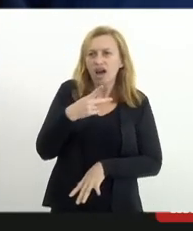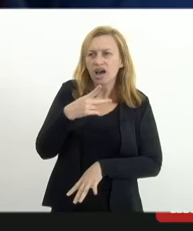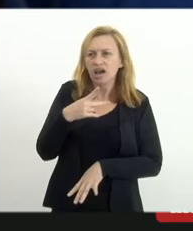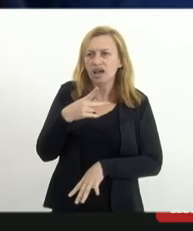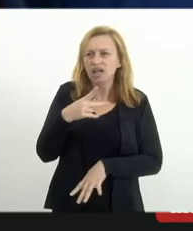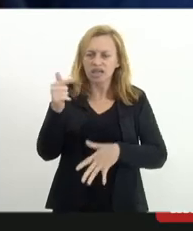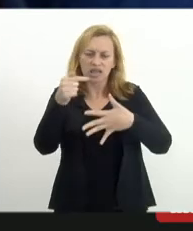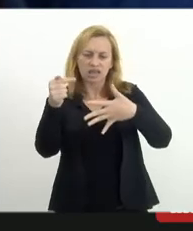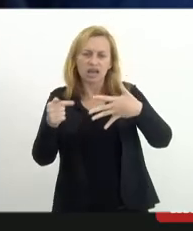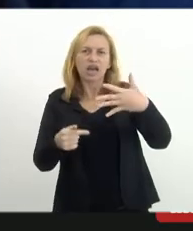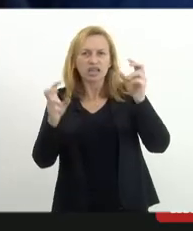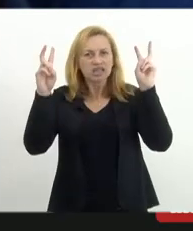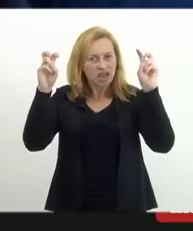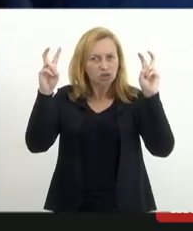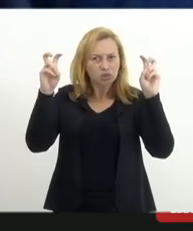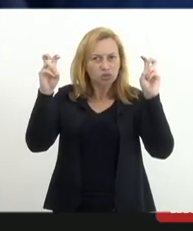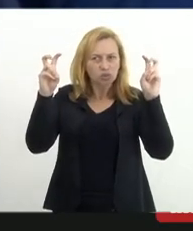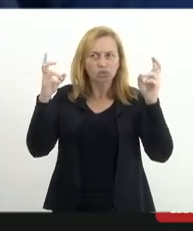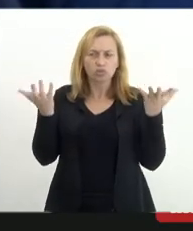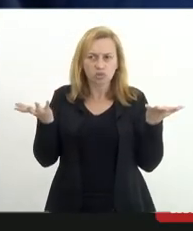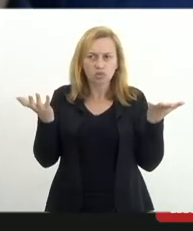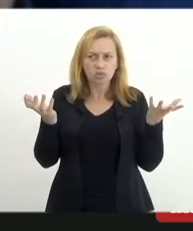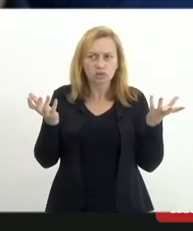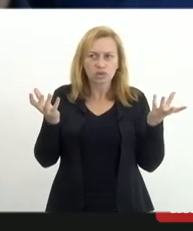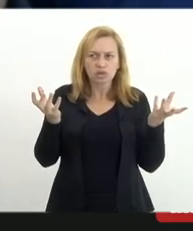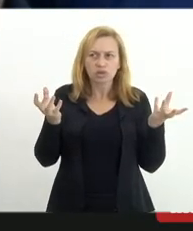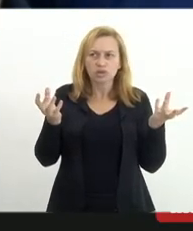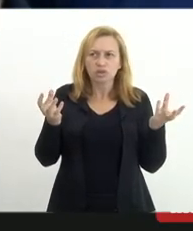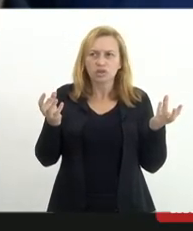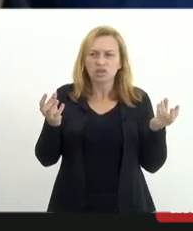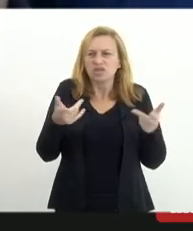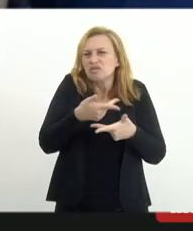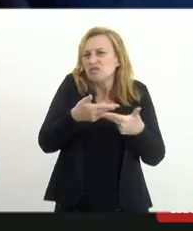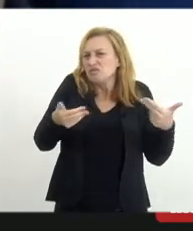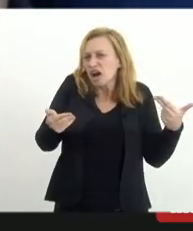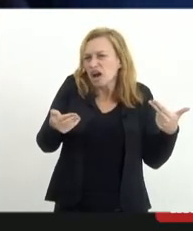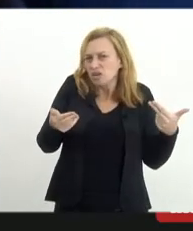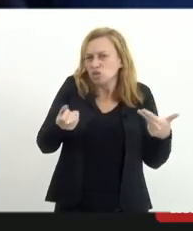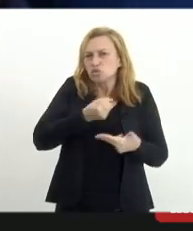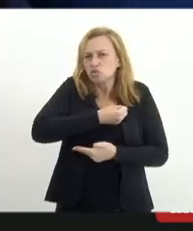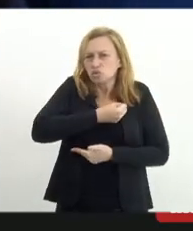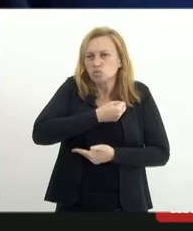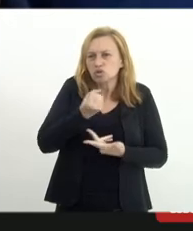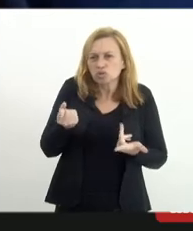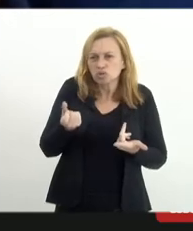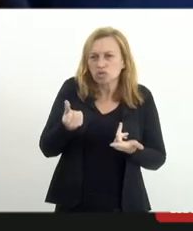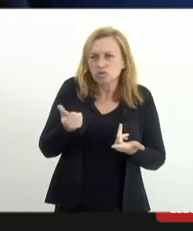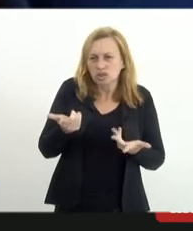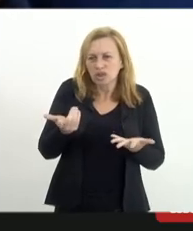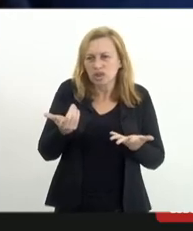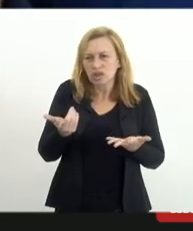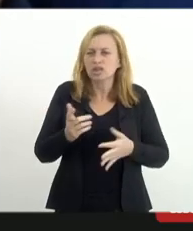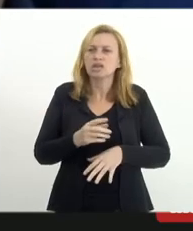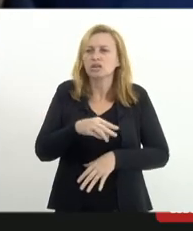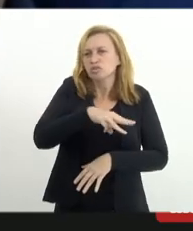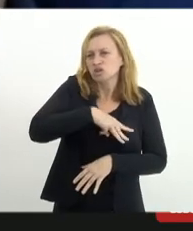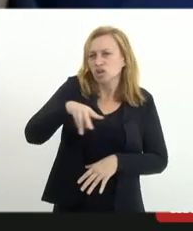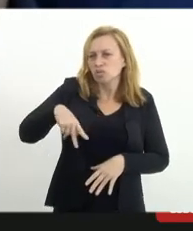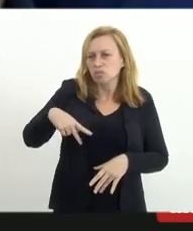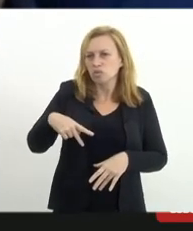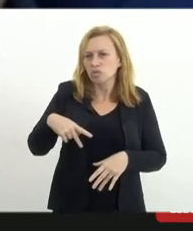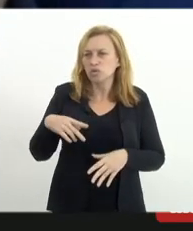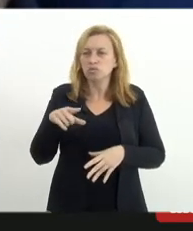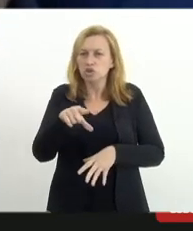essas questões é que elas envolvem grandes interesses. Isso aqui é o pé da letra, ao ver do Ministério Público, uma decisão